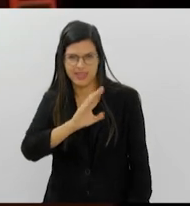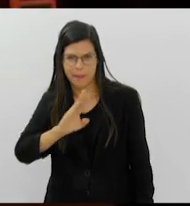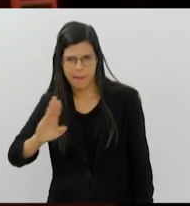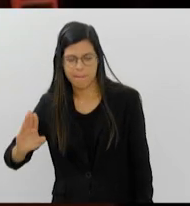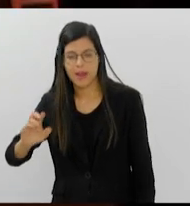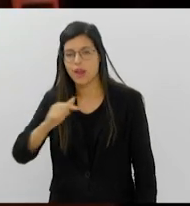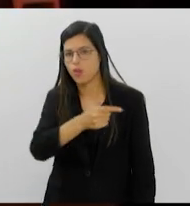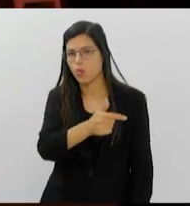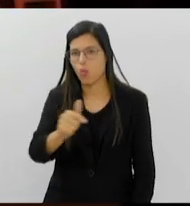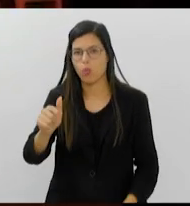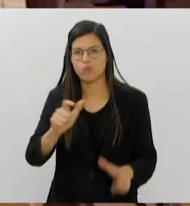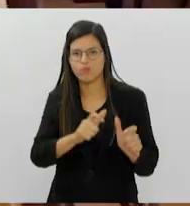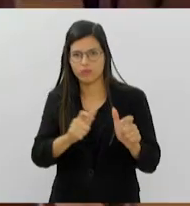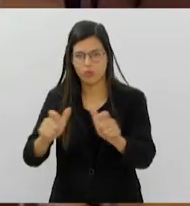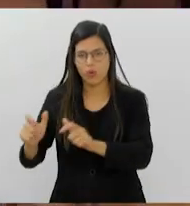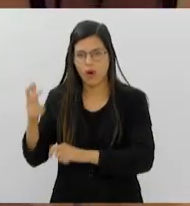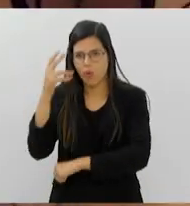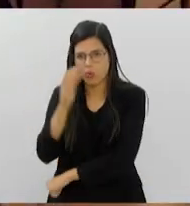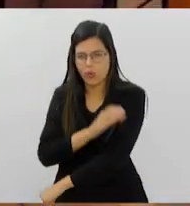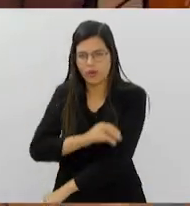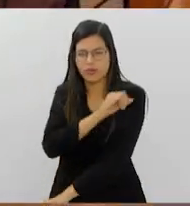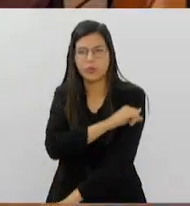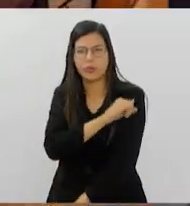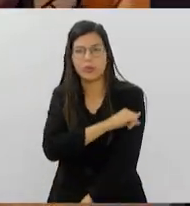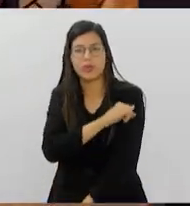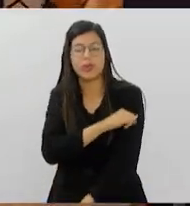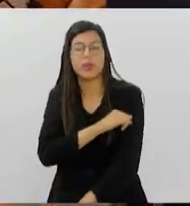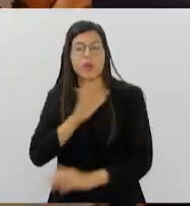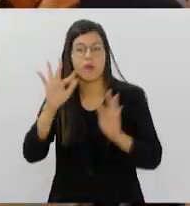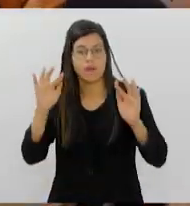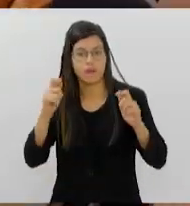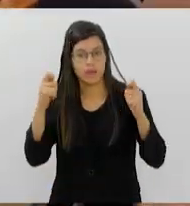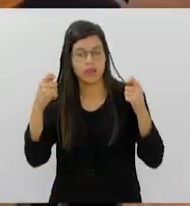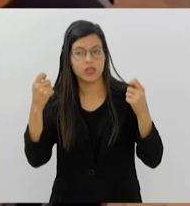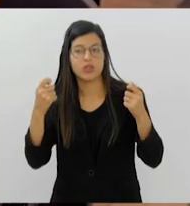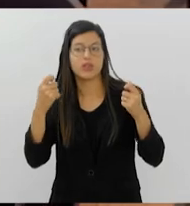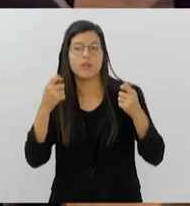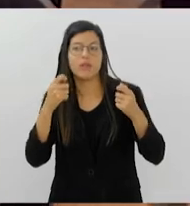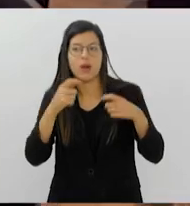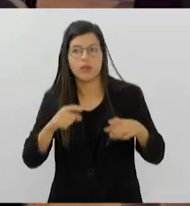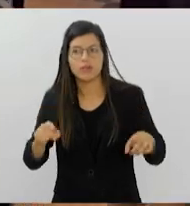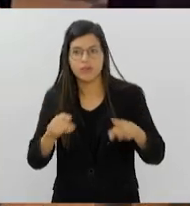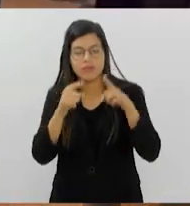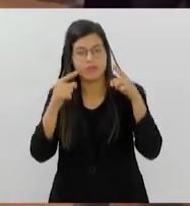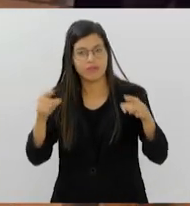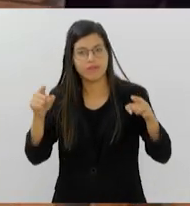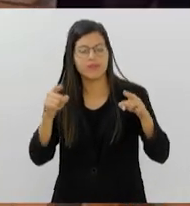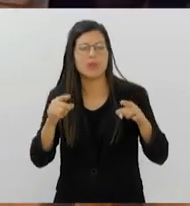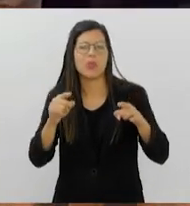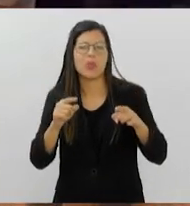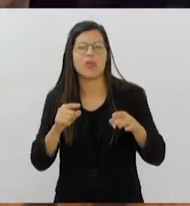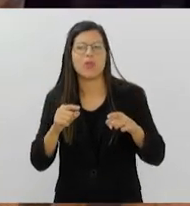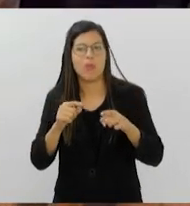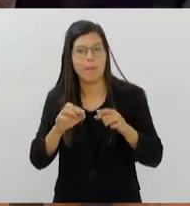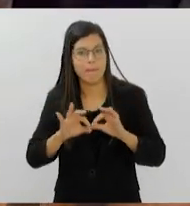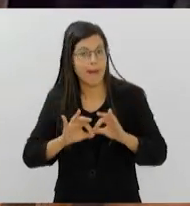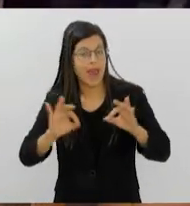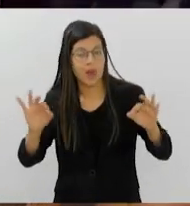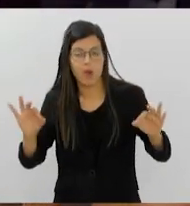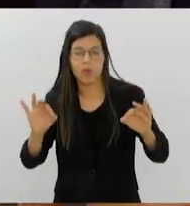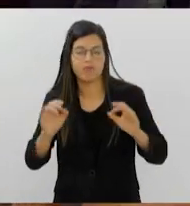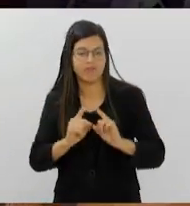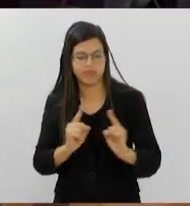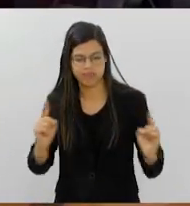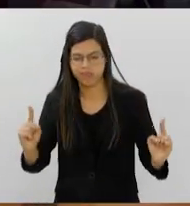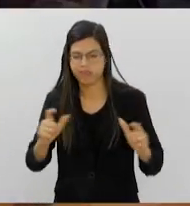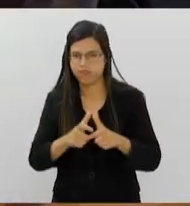outros espaços culturais do Rio. Considerado o maior festival de harpas do mundo em duração e número de concertos e o único no Brasil,